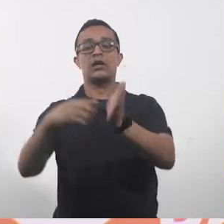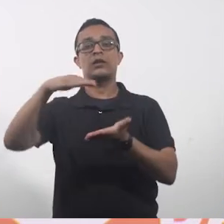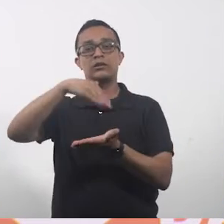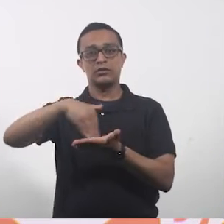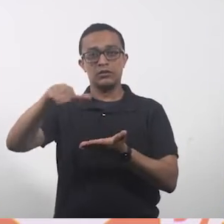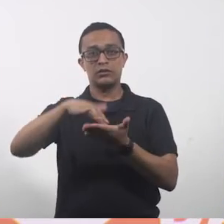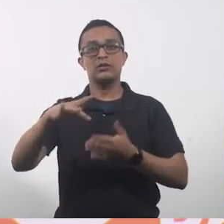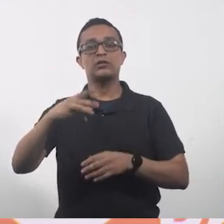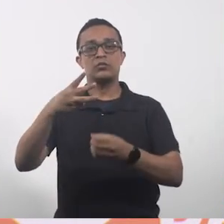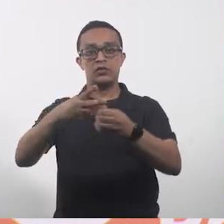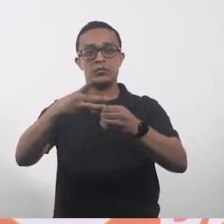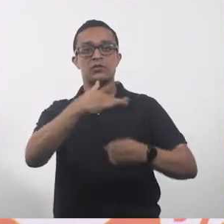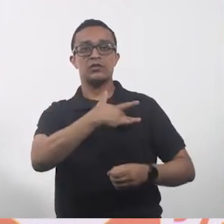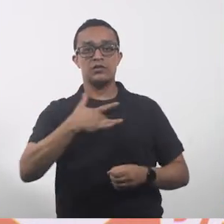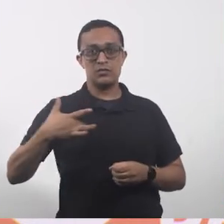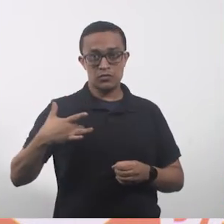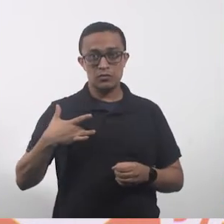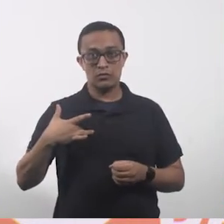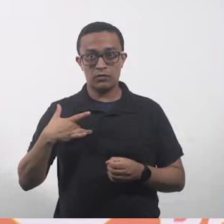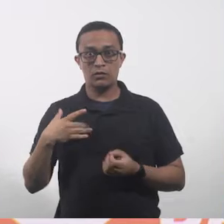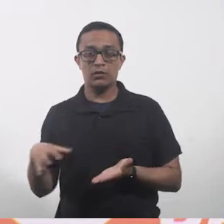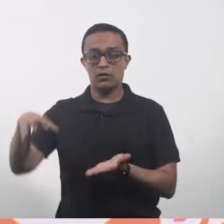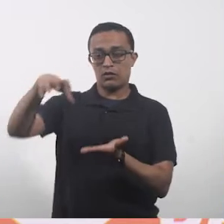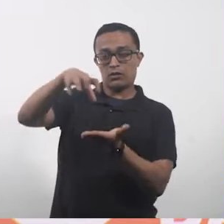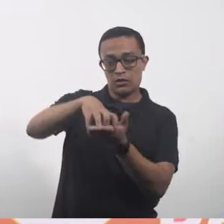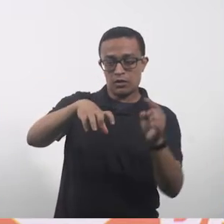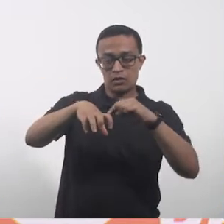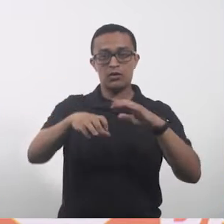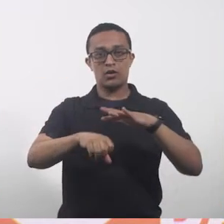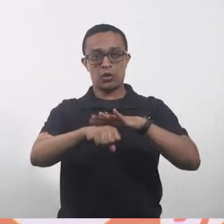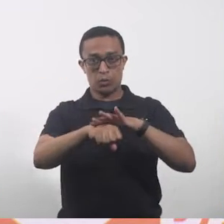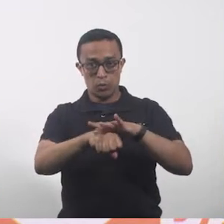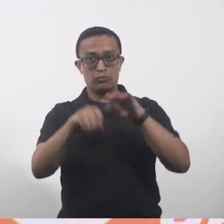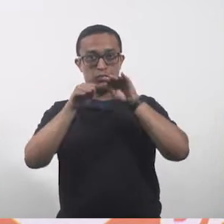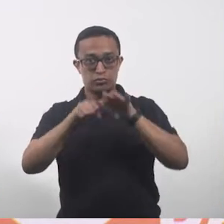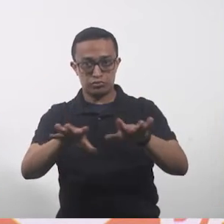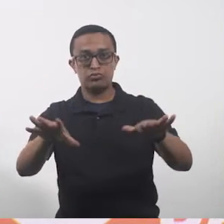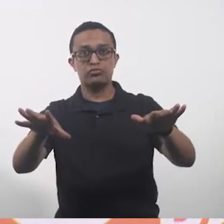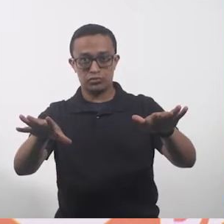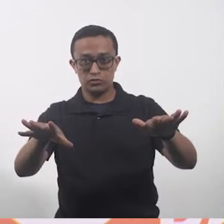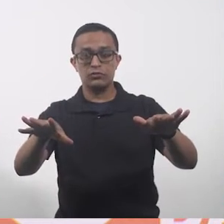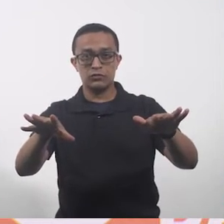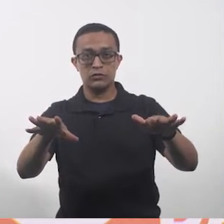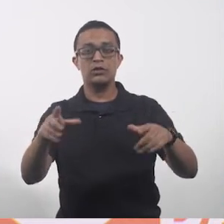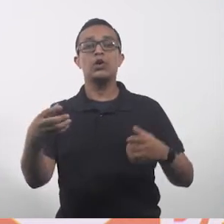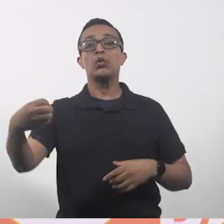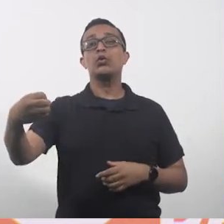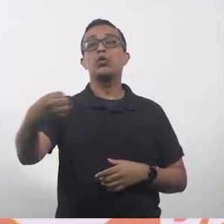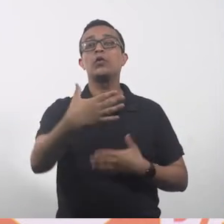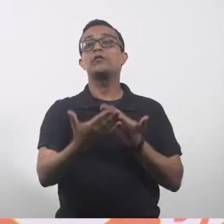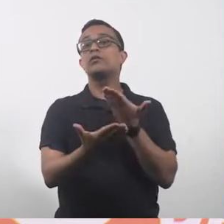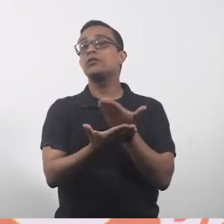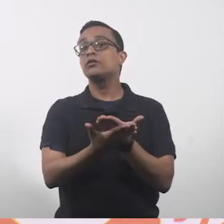de Saúde, através do seu núcleo de doenças agudas transmissíveis, o novo